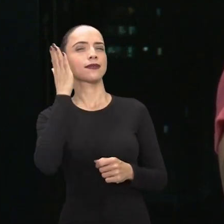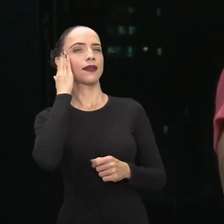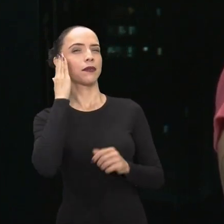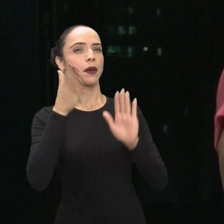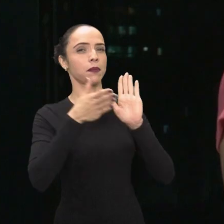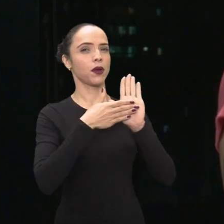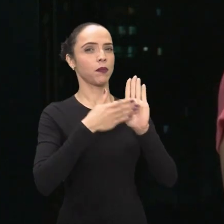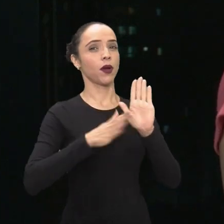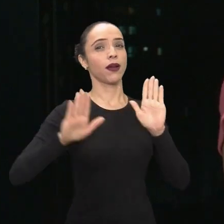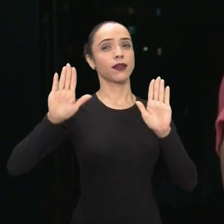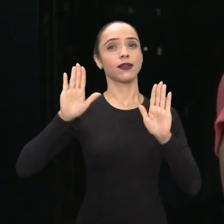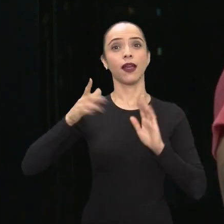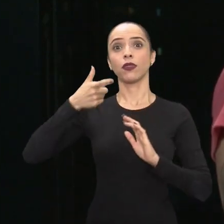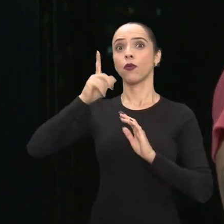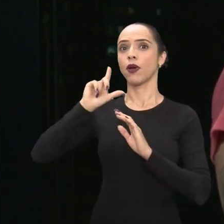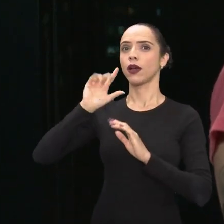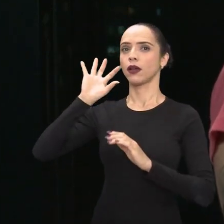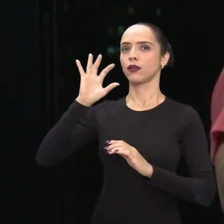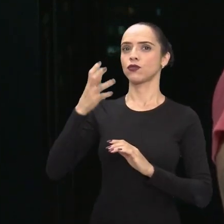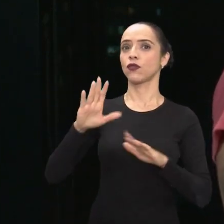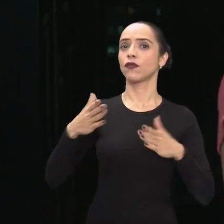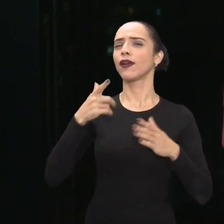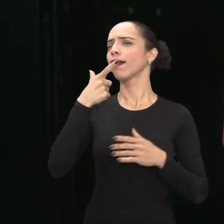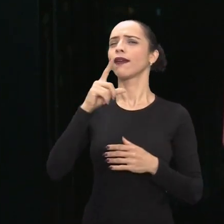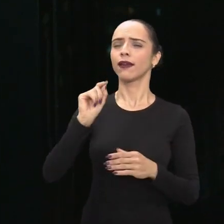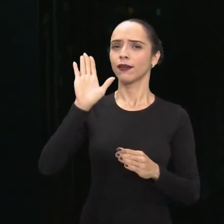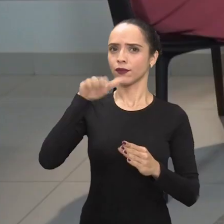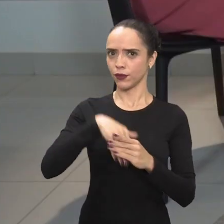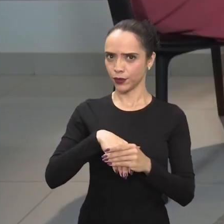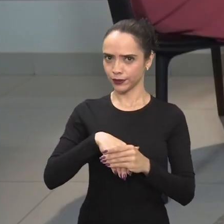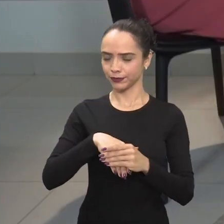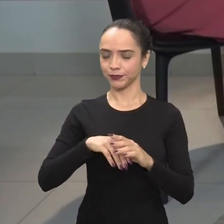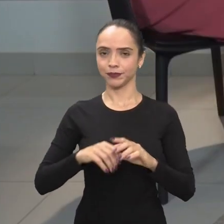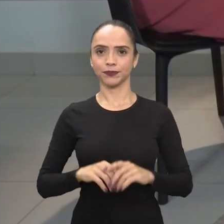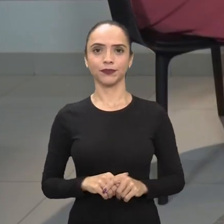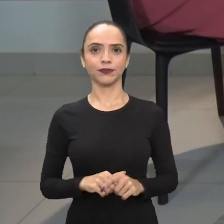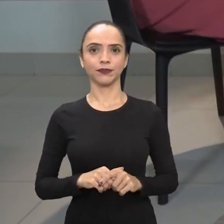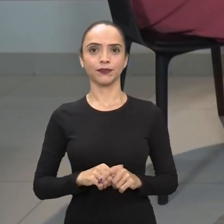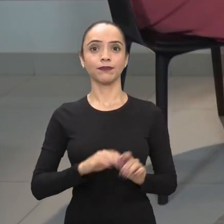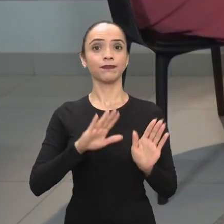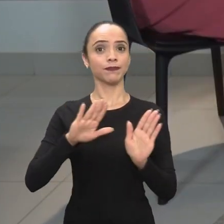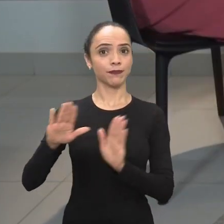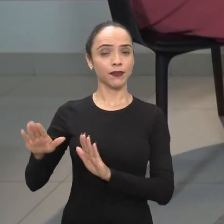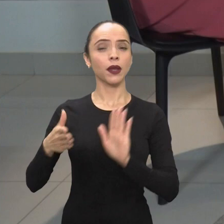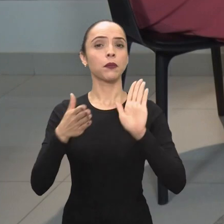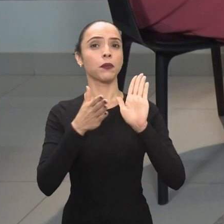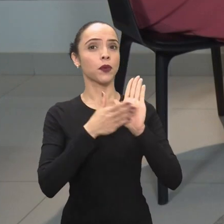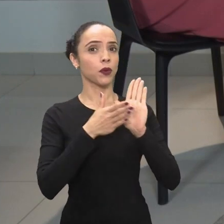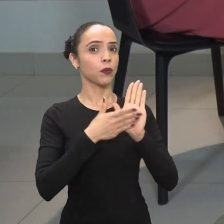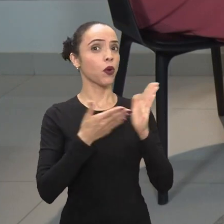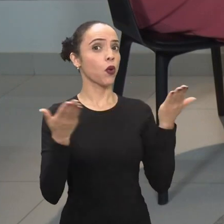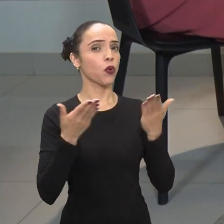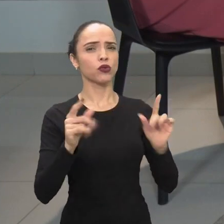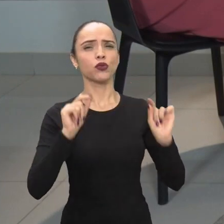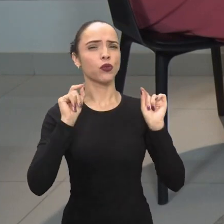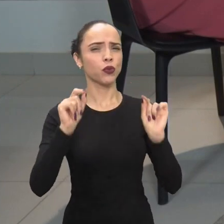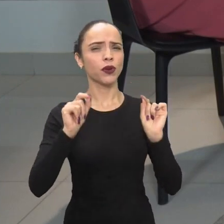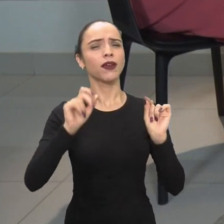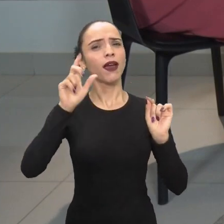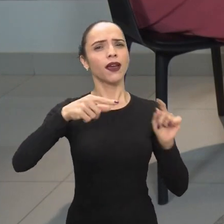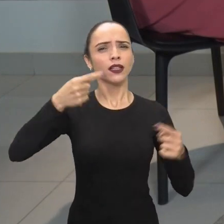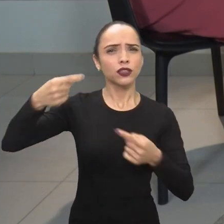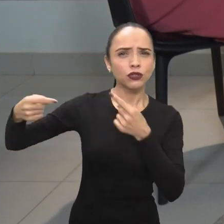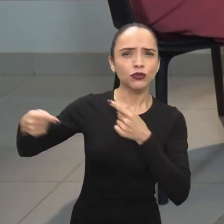dos candidatos antes de definir o seu voto Como eu disse antes a nossa proposta hoje é debater as algumas